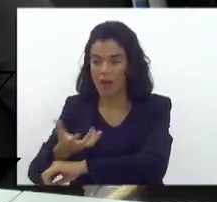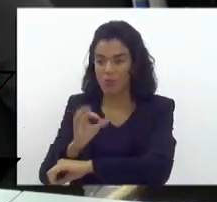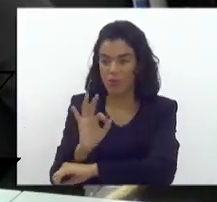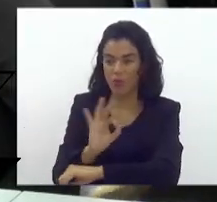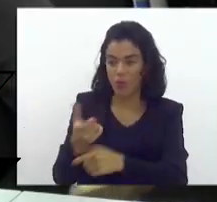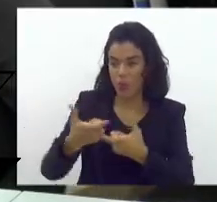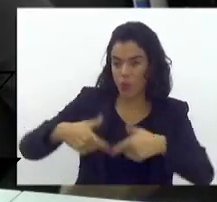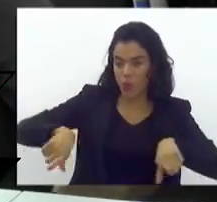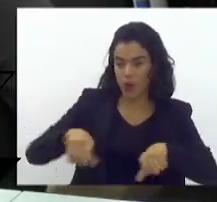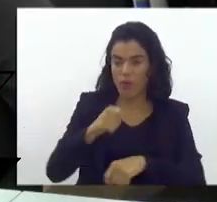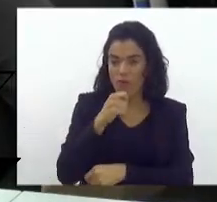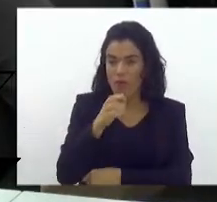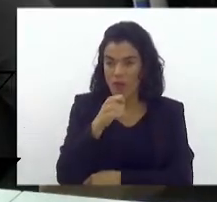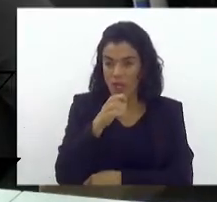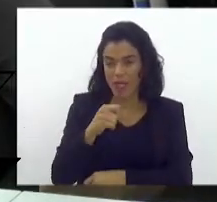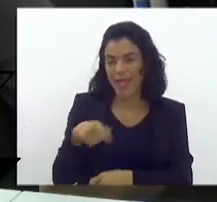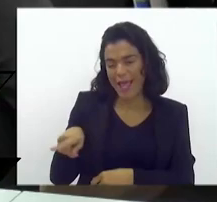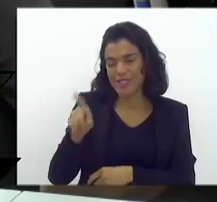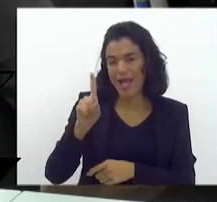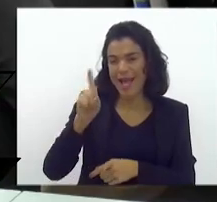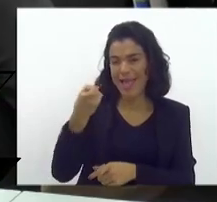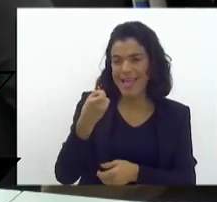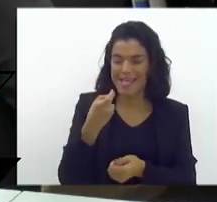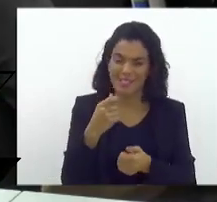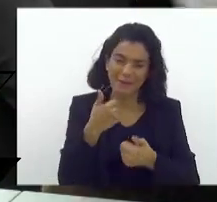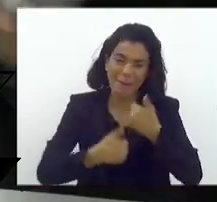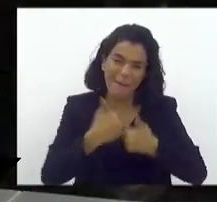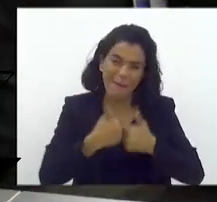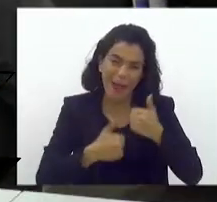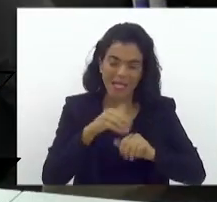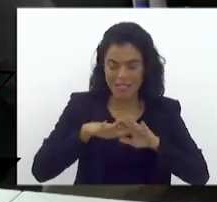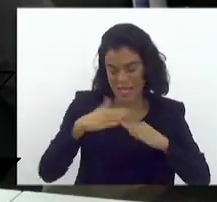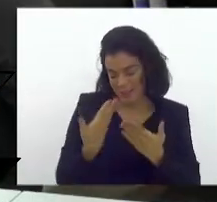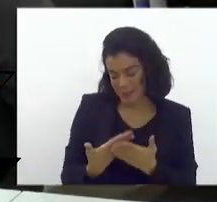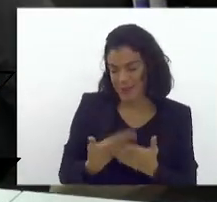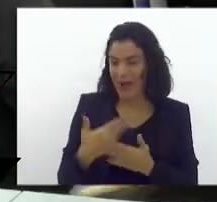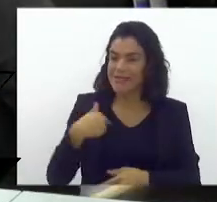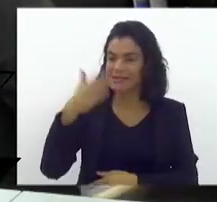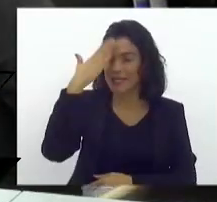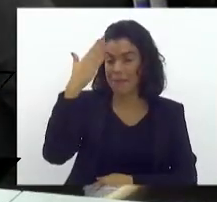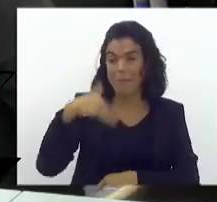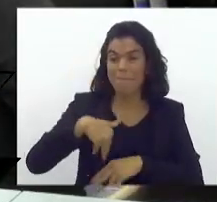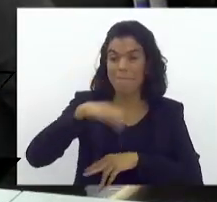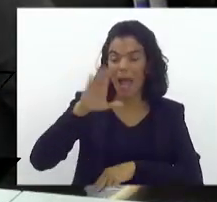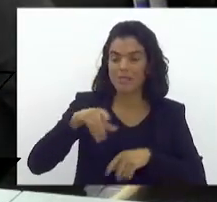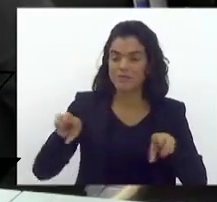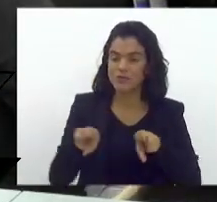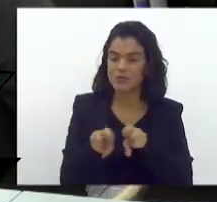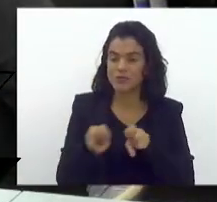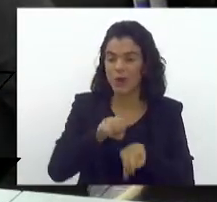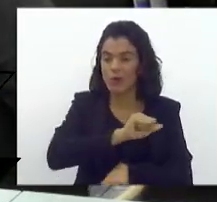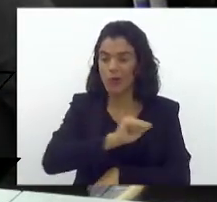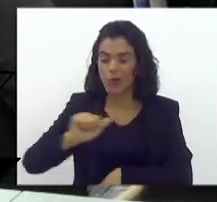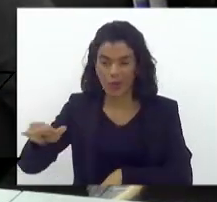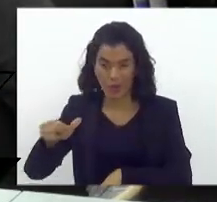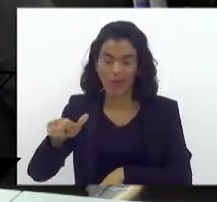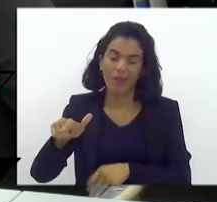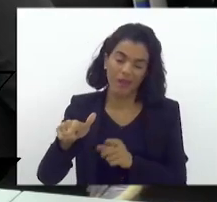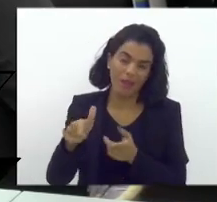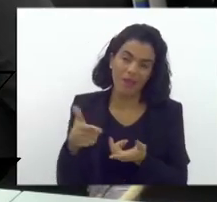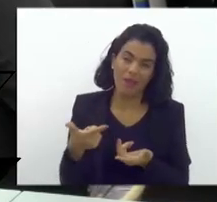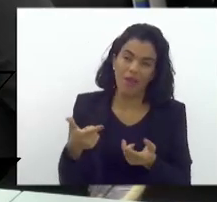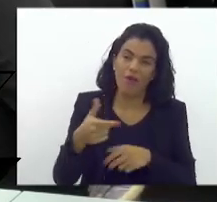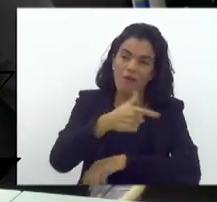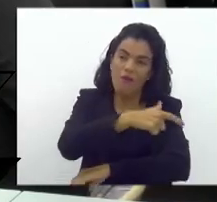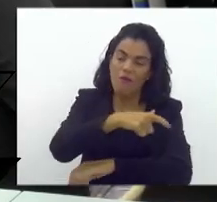quem gosta de futebol, quem jogou na infância, sabe que o que a gente mais joga mesmo, na verdade, é o futsal mais do que o futebol propriamente dito. E acaba que é um esporte que a